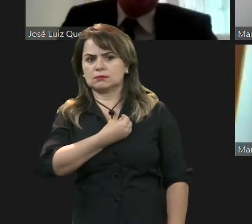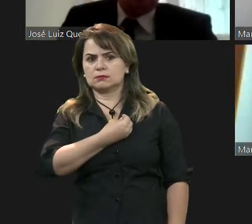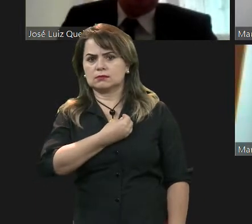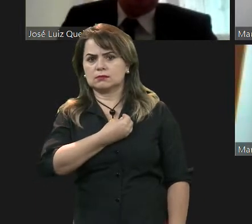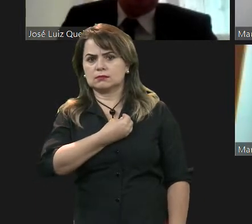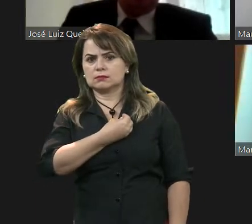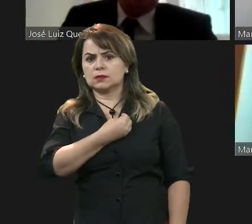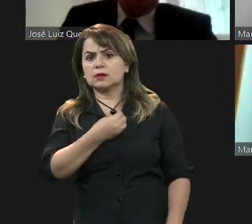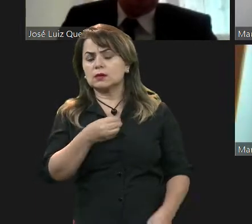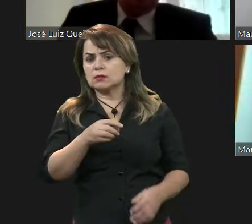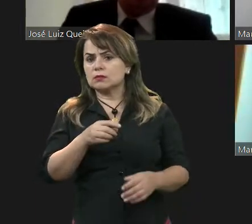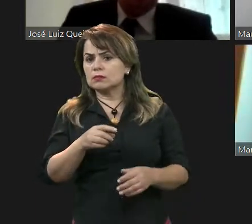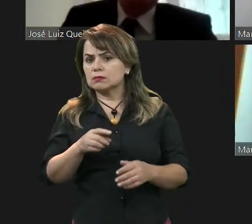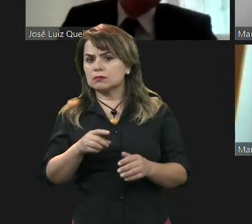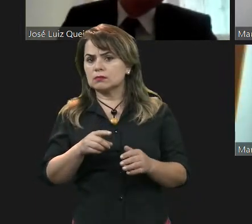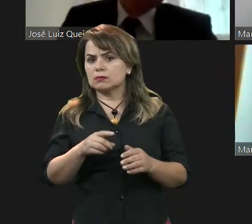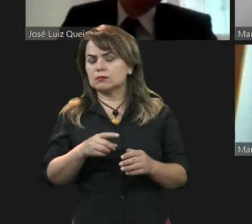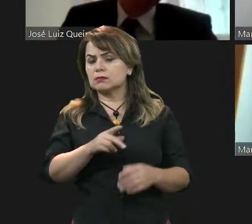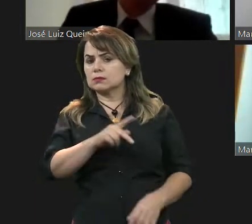senhor esqueceu de me chamar.